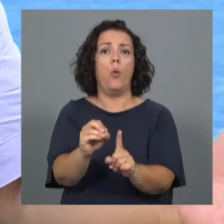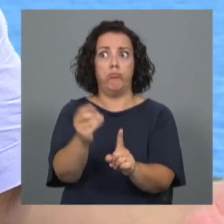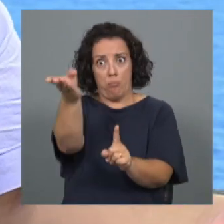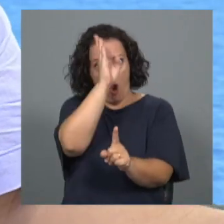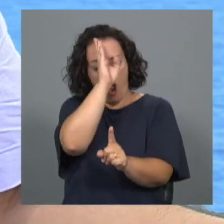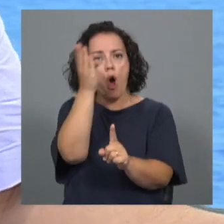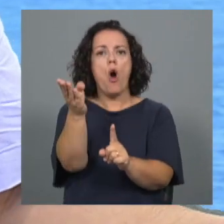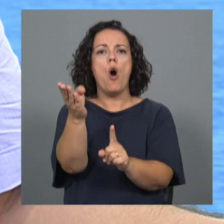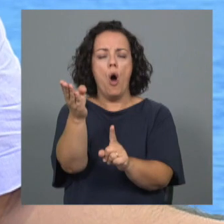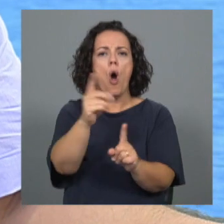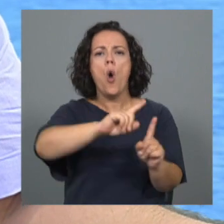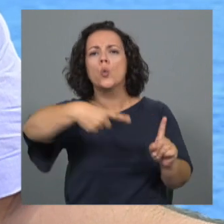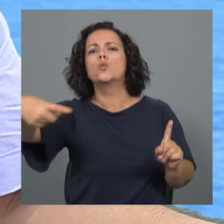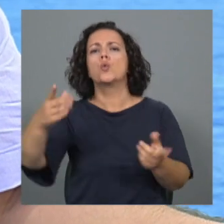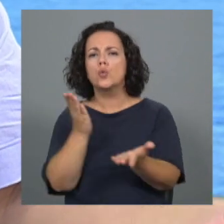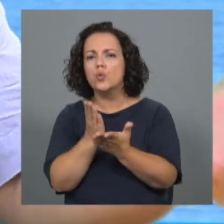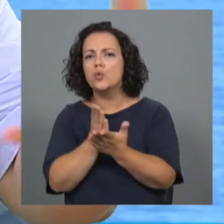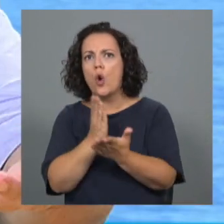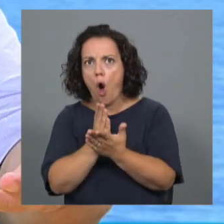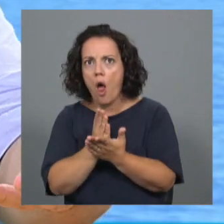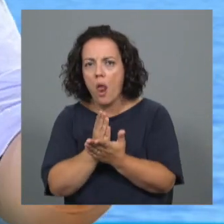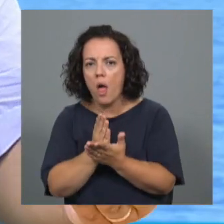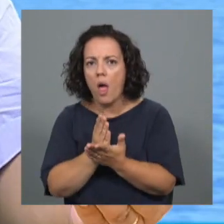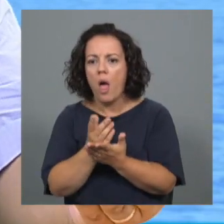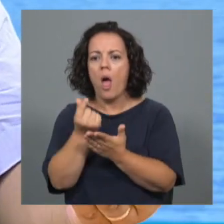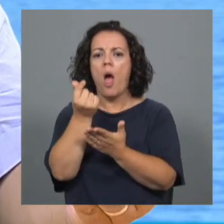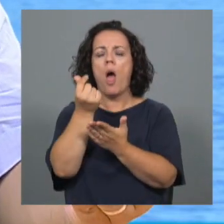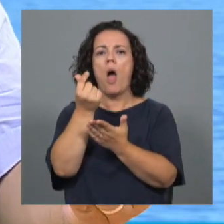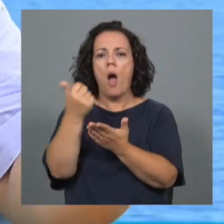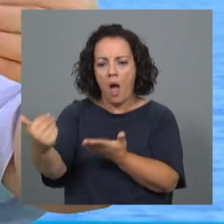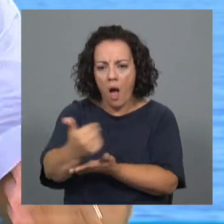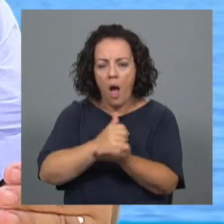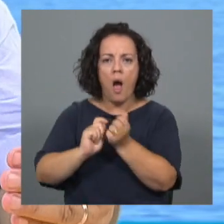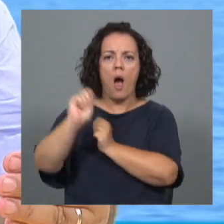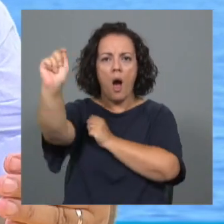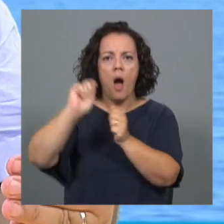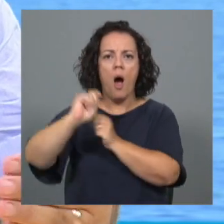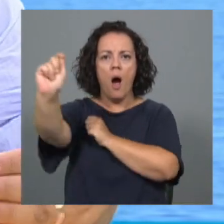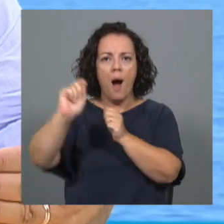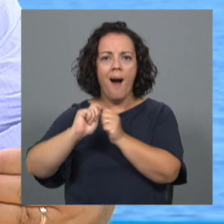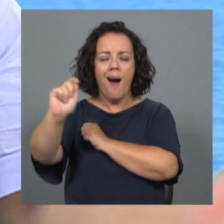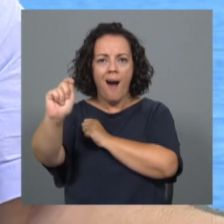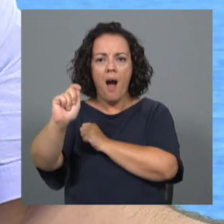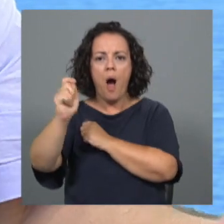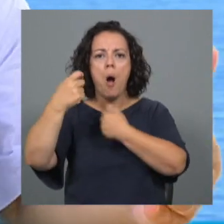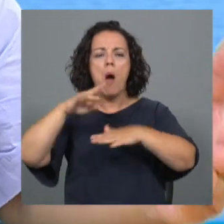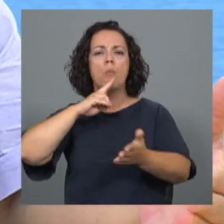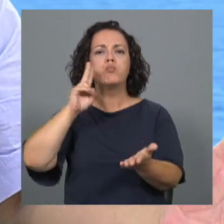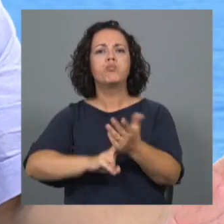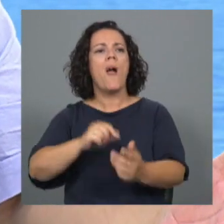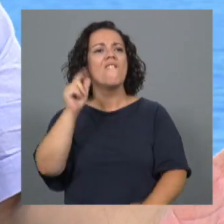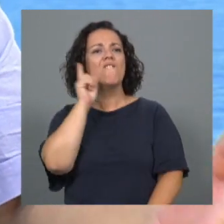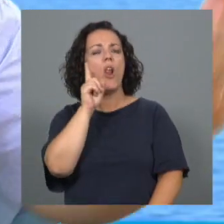em relação a todos aqueles estabelecimentos que andam a financiar com uma subvalorização do seu custo real. Porque